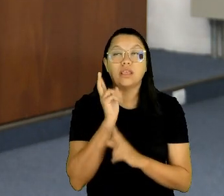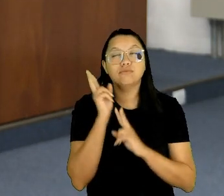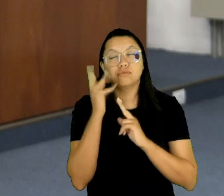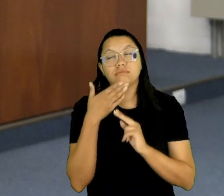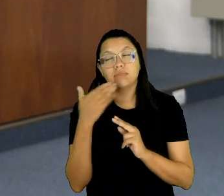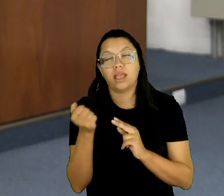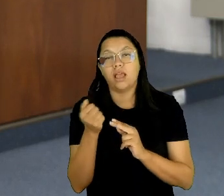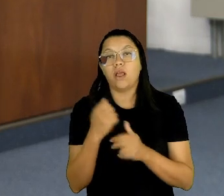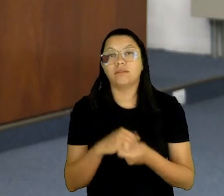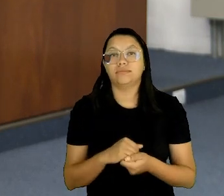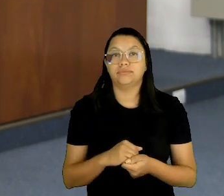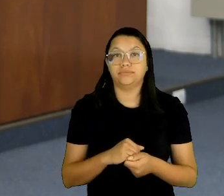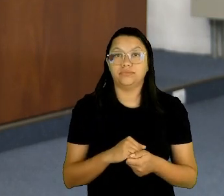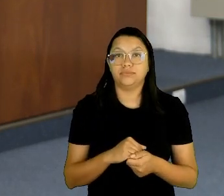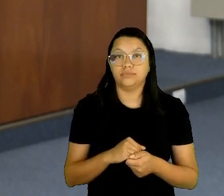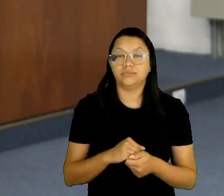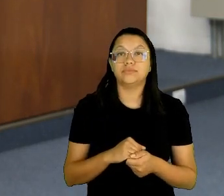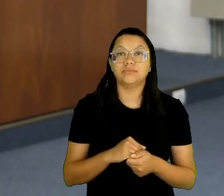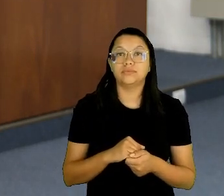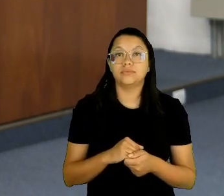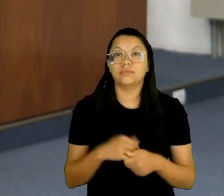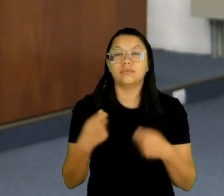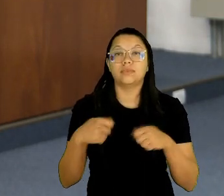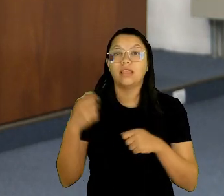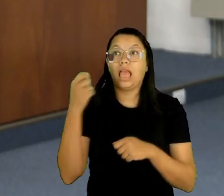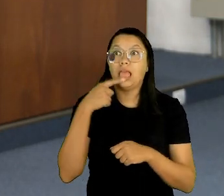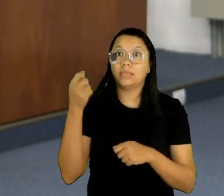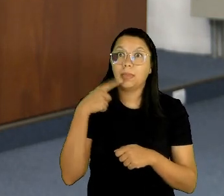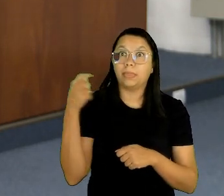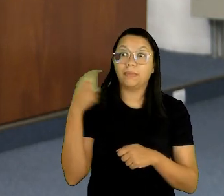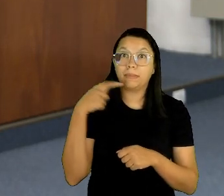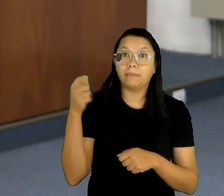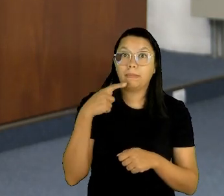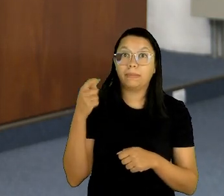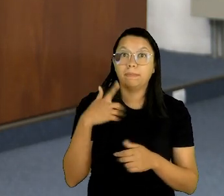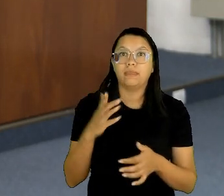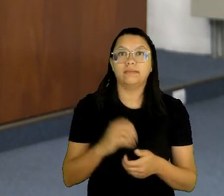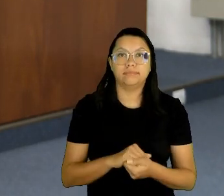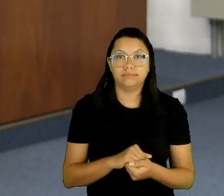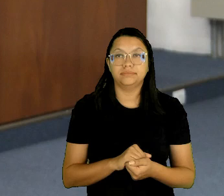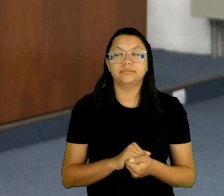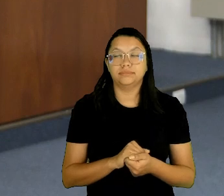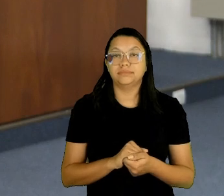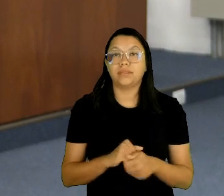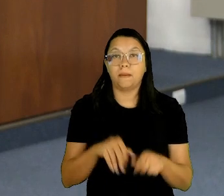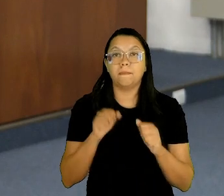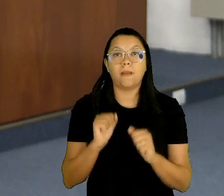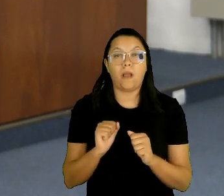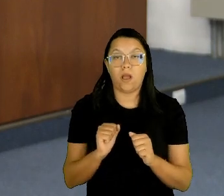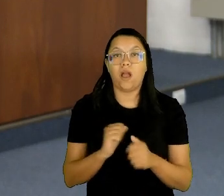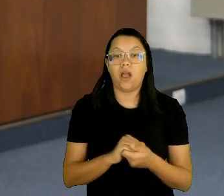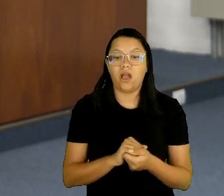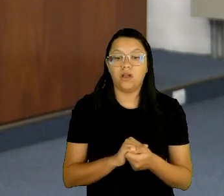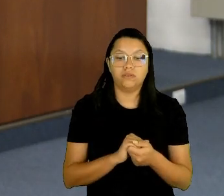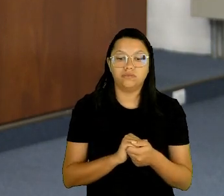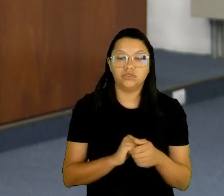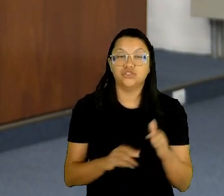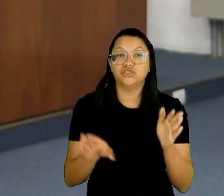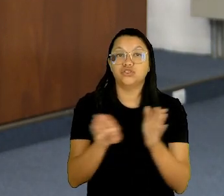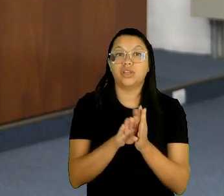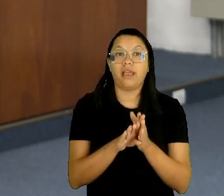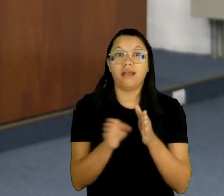sono saudável. Não é remédio que resolve a gente ter um sono saudável. Inclusive, a gente cada vez desestimula mais o uso de medicação, porque